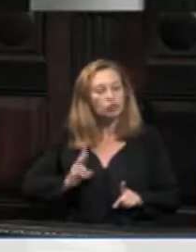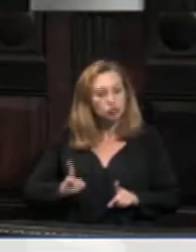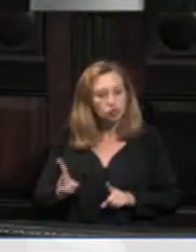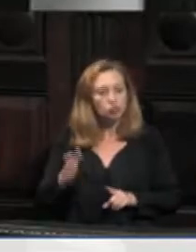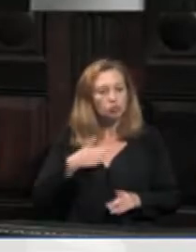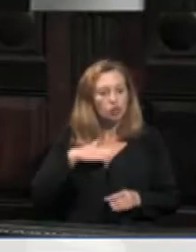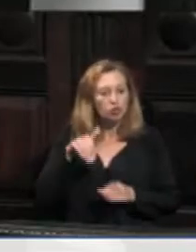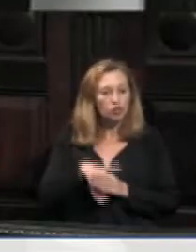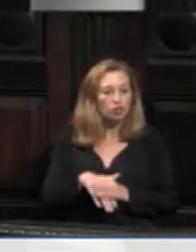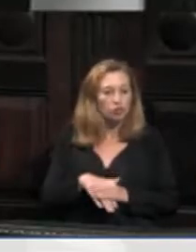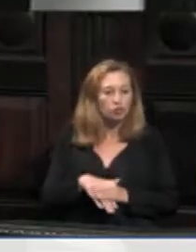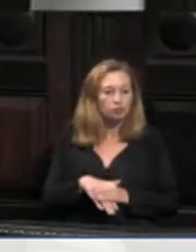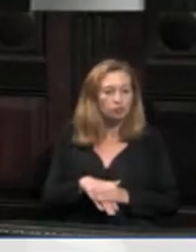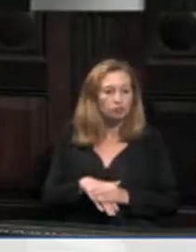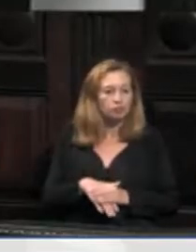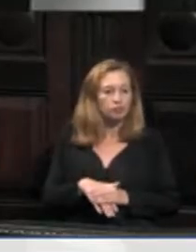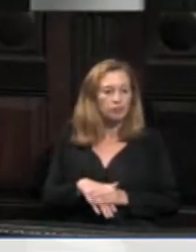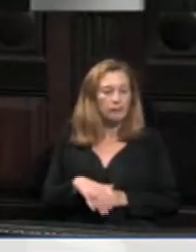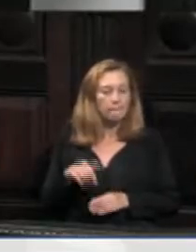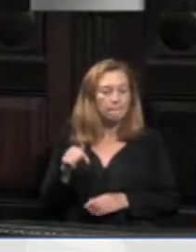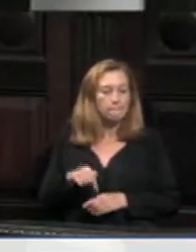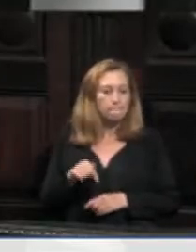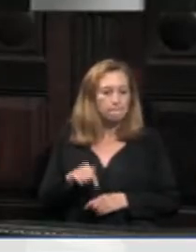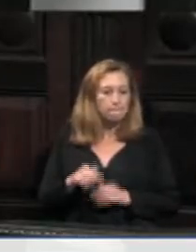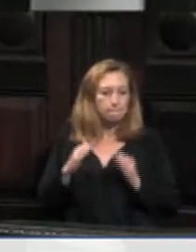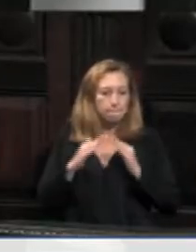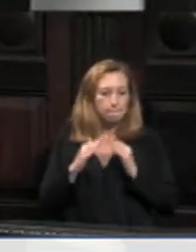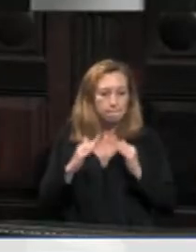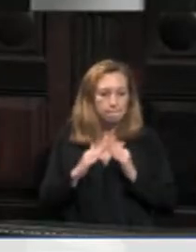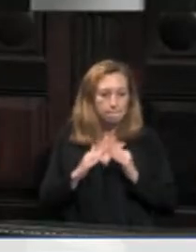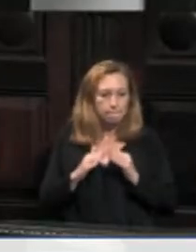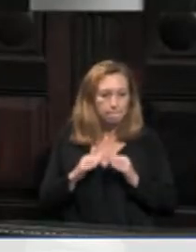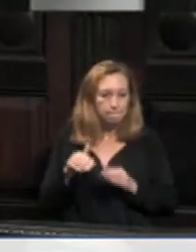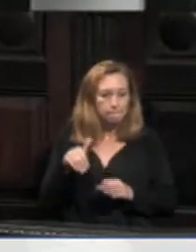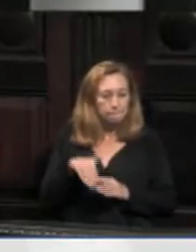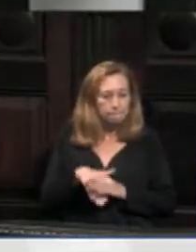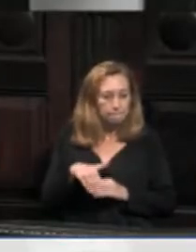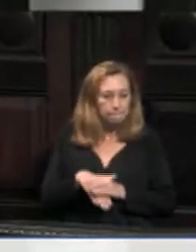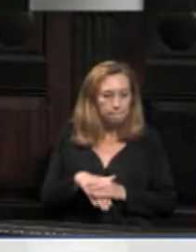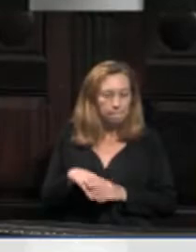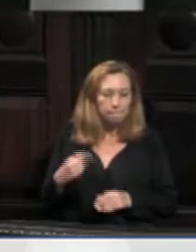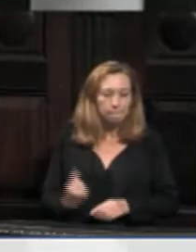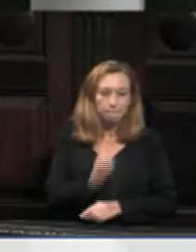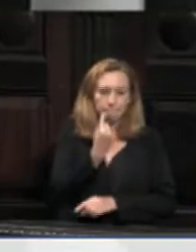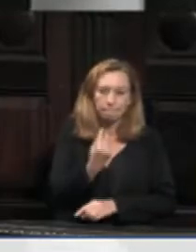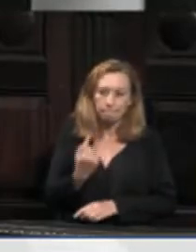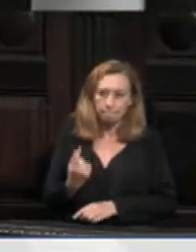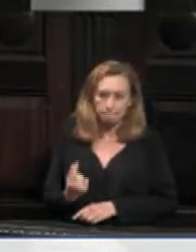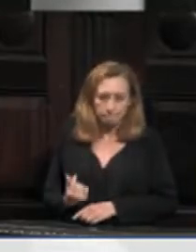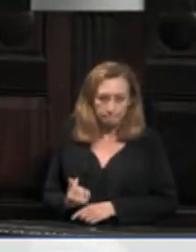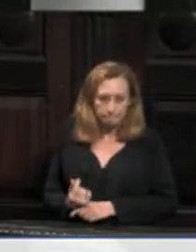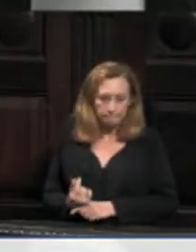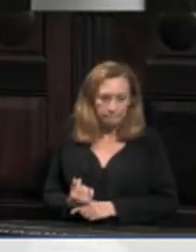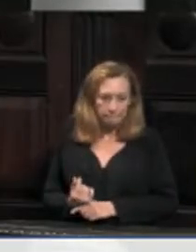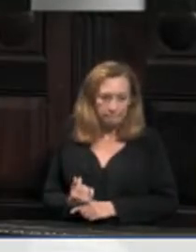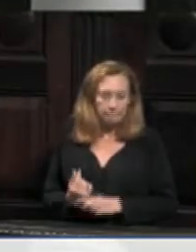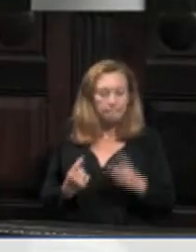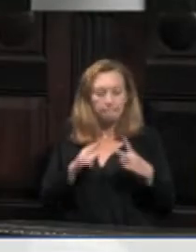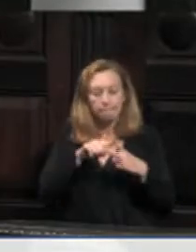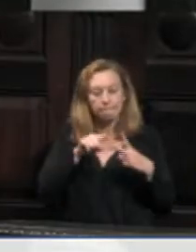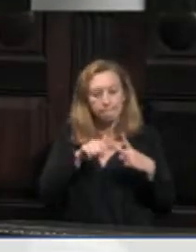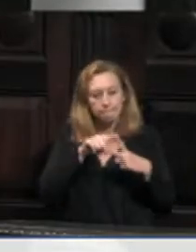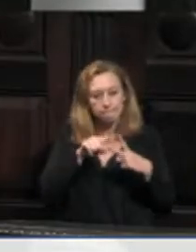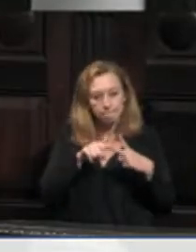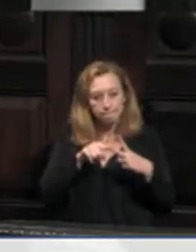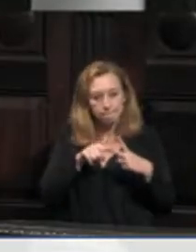voto aqui em plenário. Nós não estamos votando uma conta única. Nós estamos votando 2